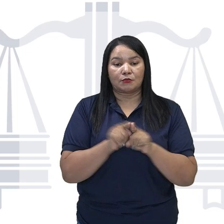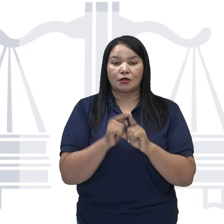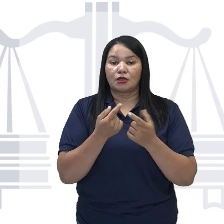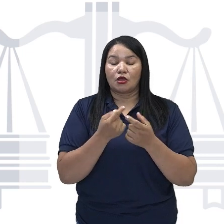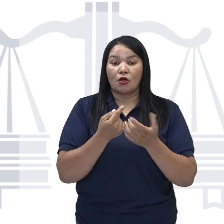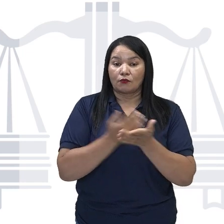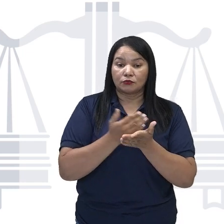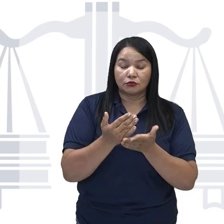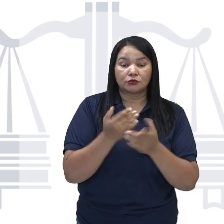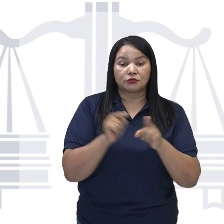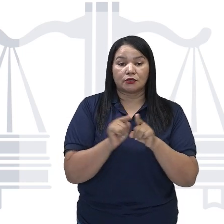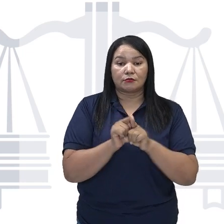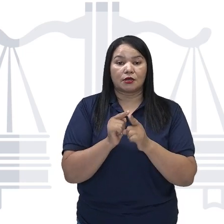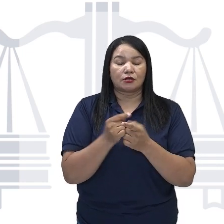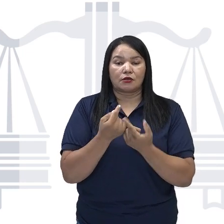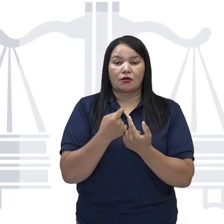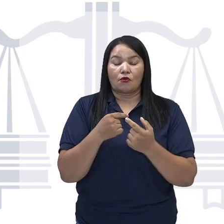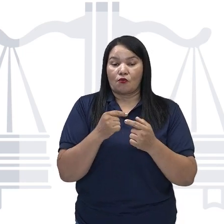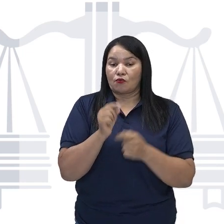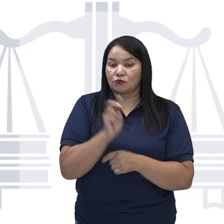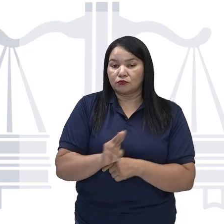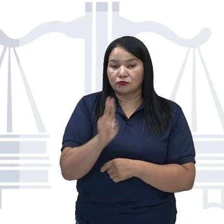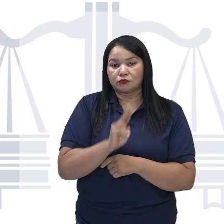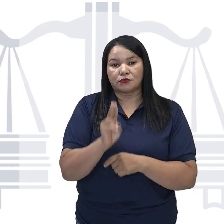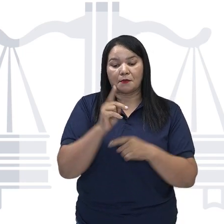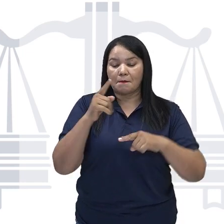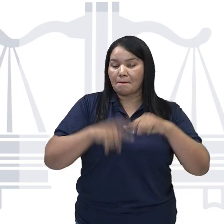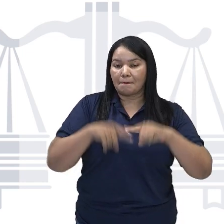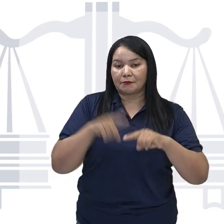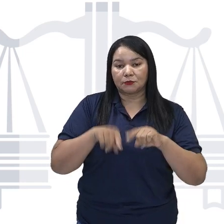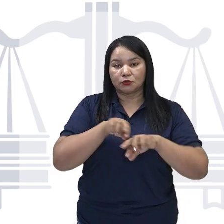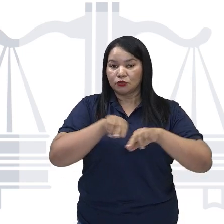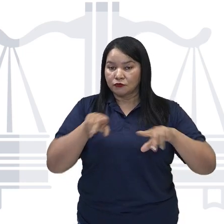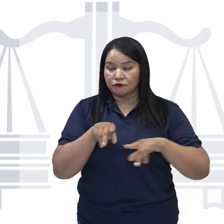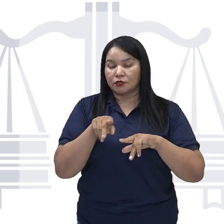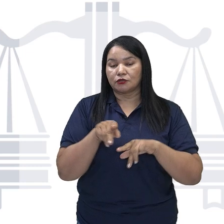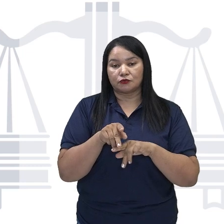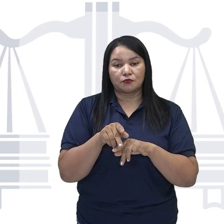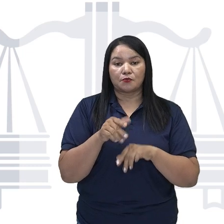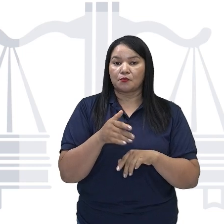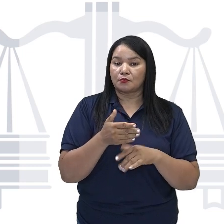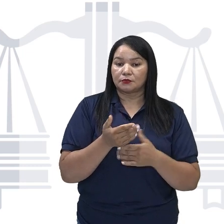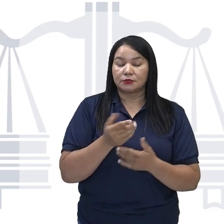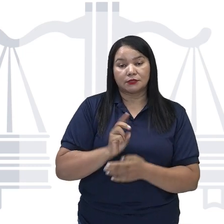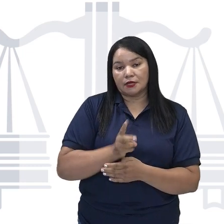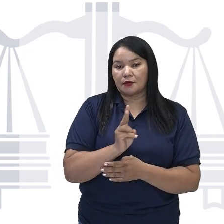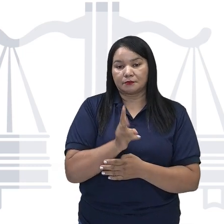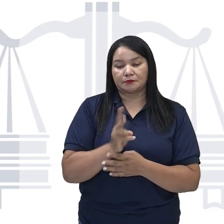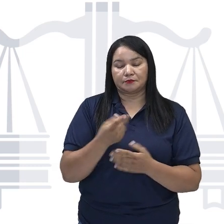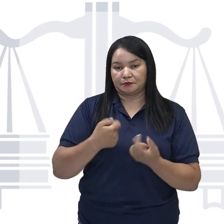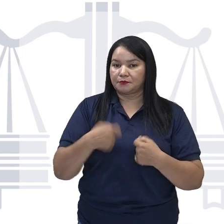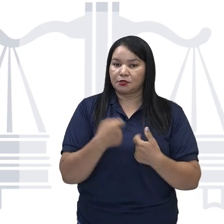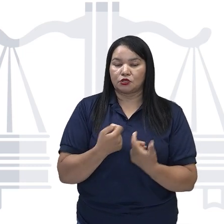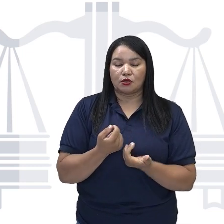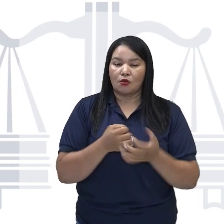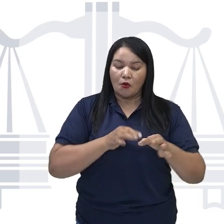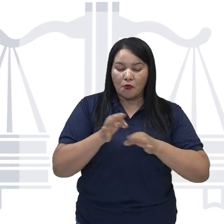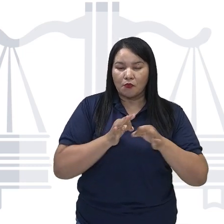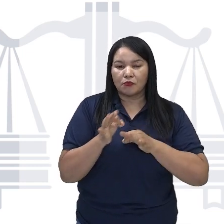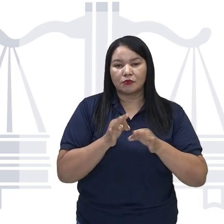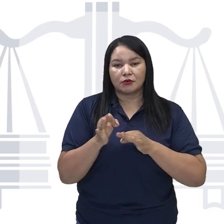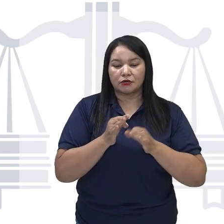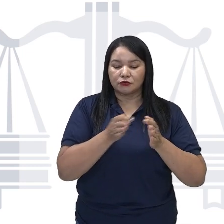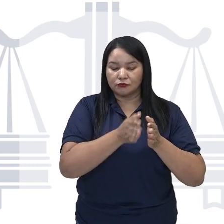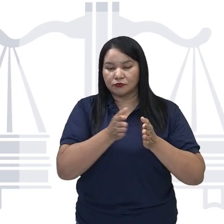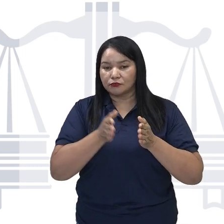destino, de modo a otimizar o recurso, de novo também, o máximo possível. Então, a gente também faz a gestão logística